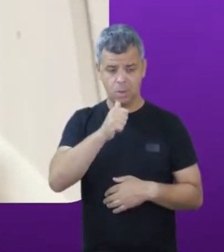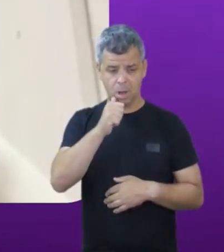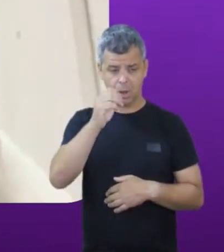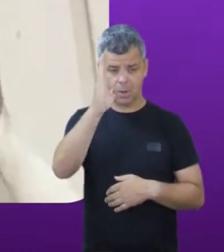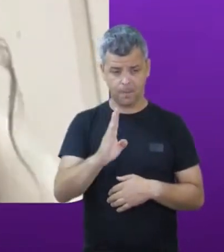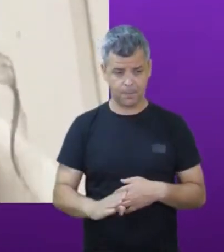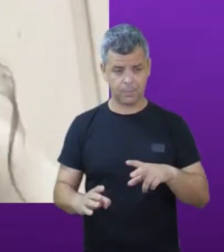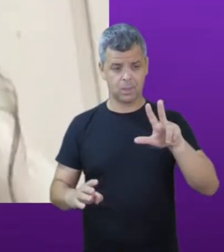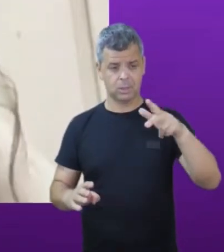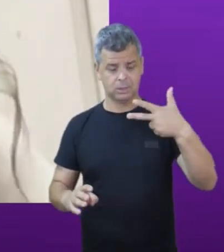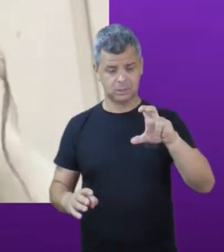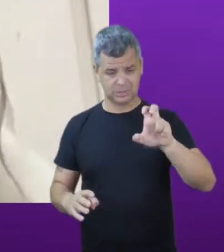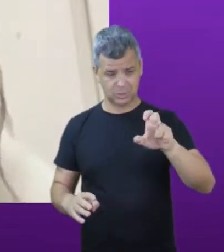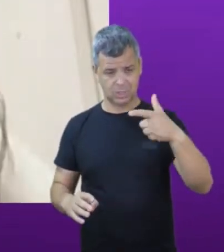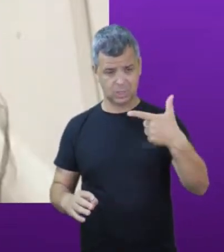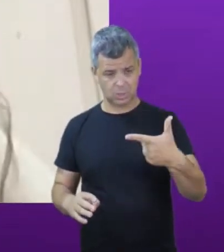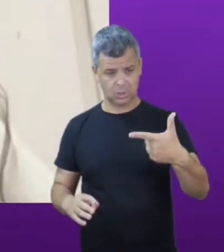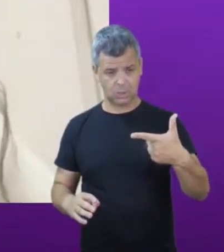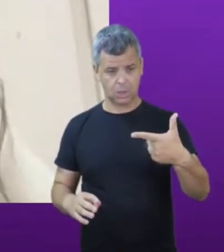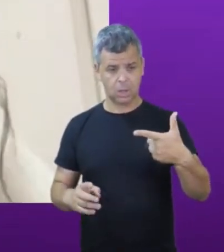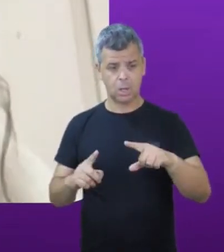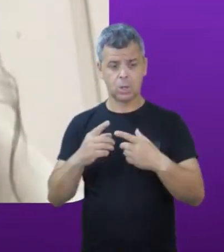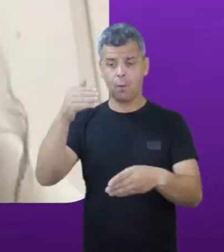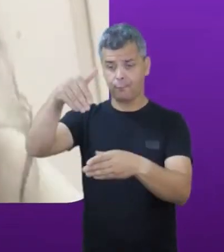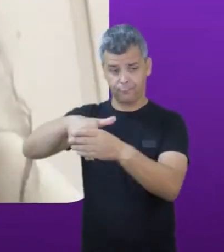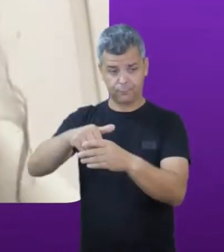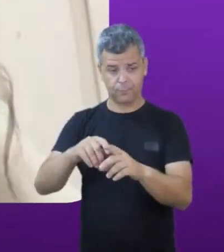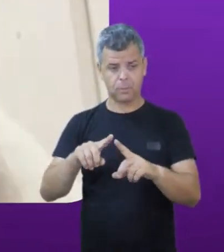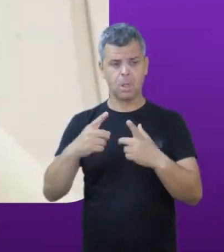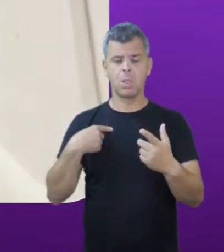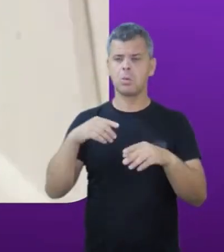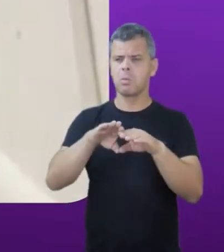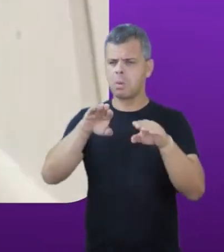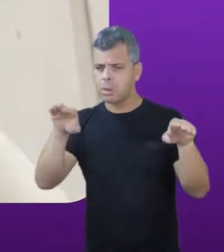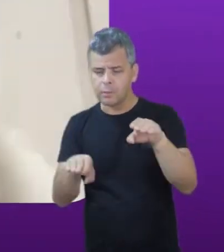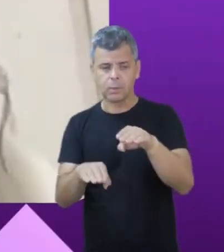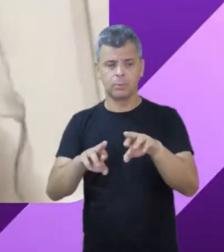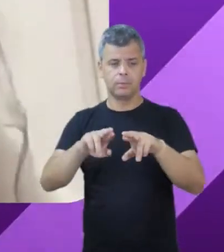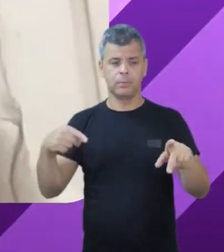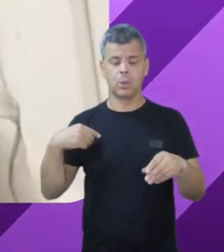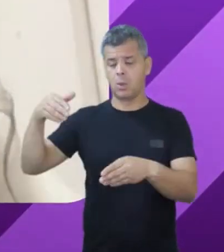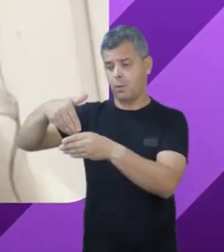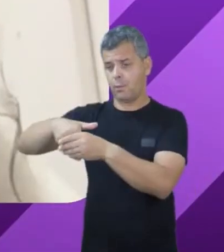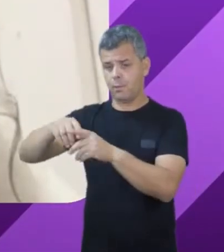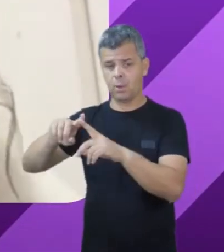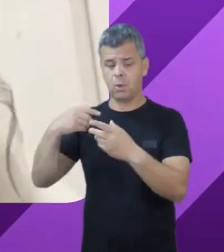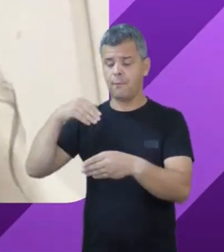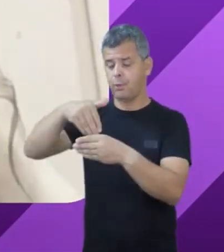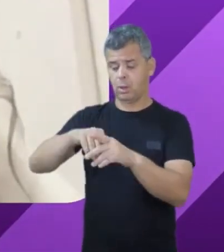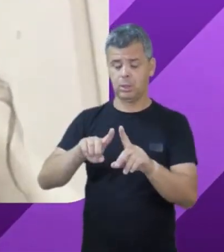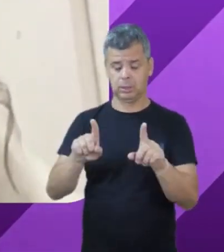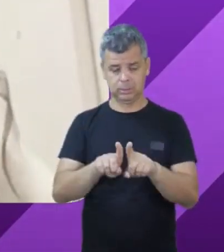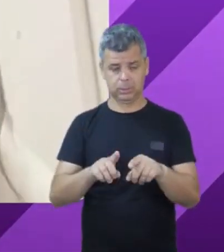e 52,65% são votantes. E aí a gente vê a discrepância, quantas mulheres votantes e poucas que são votadas,